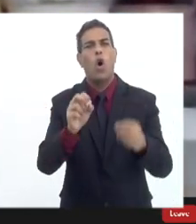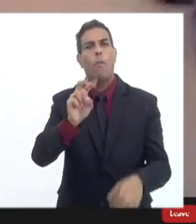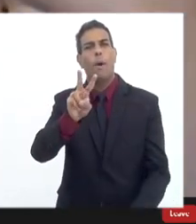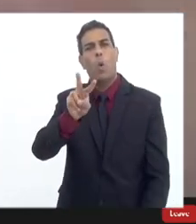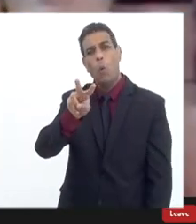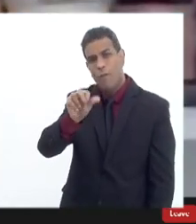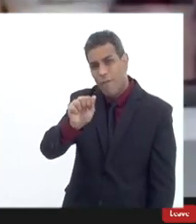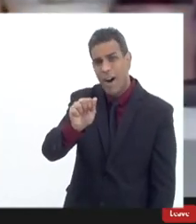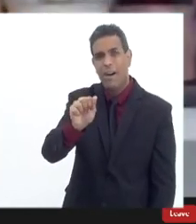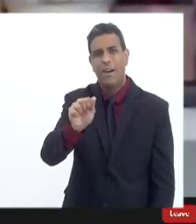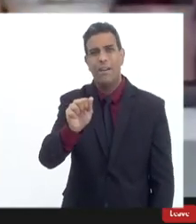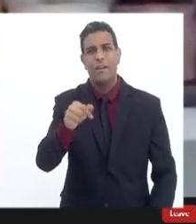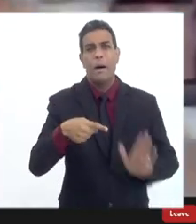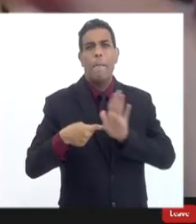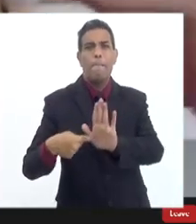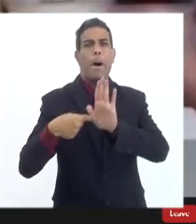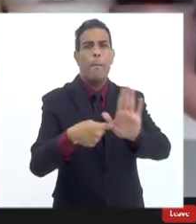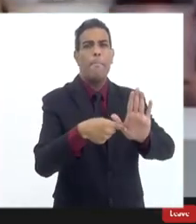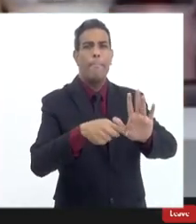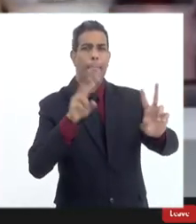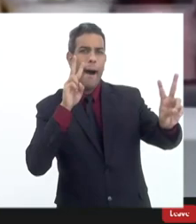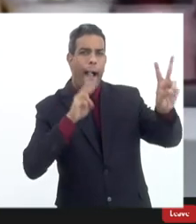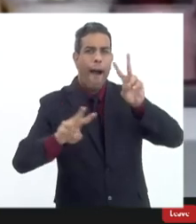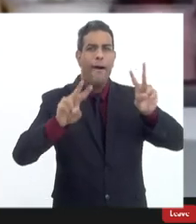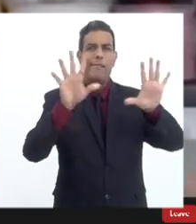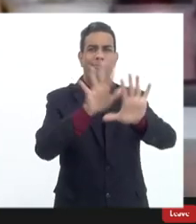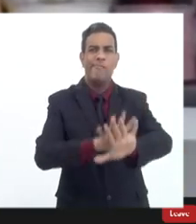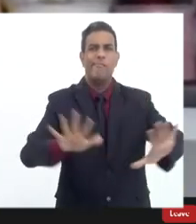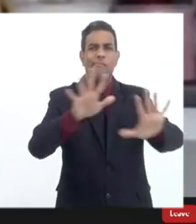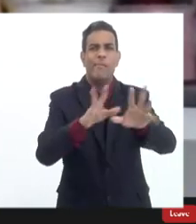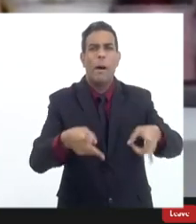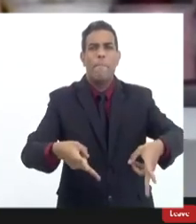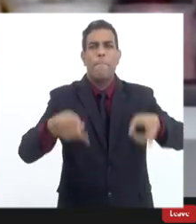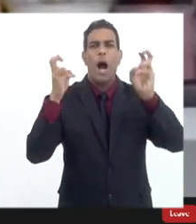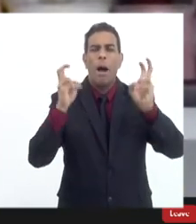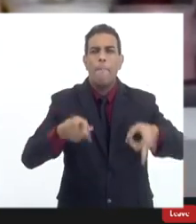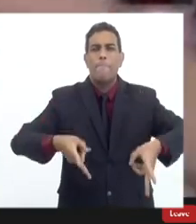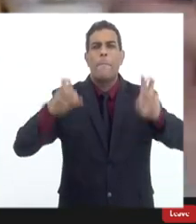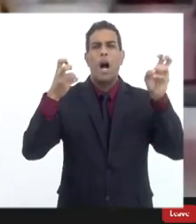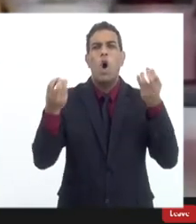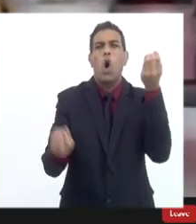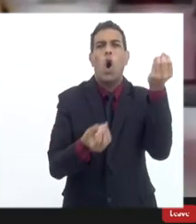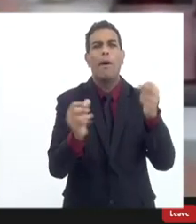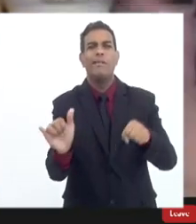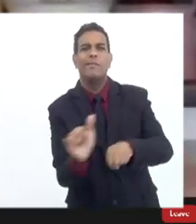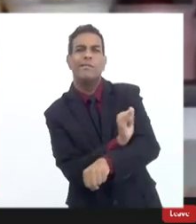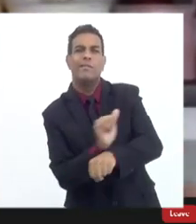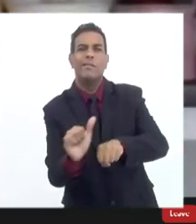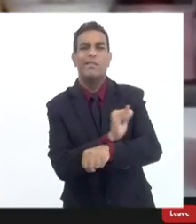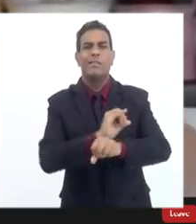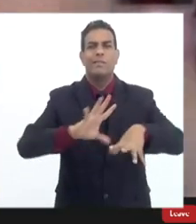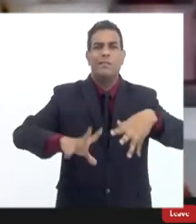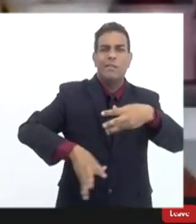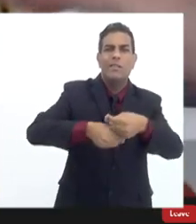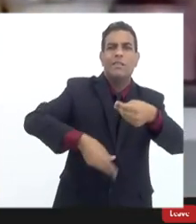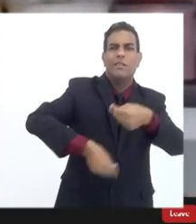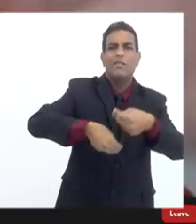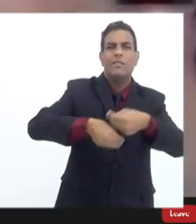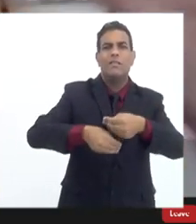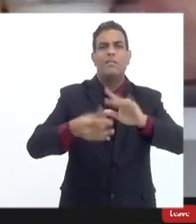se vê aquilo que se enxerga, e se vê aquilo que se percebe do mundo, e aí você vai complexificando